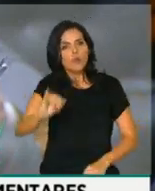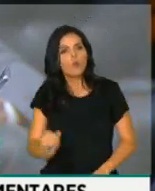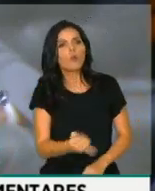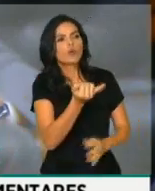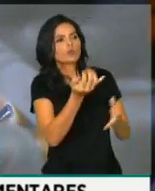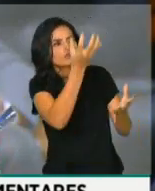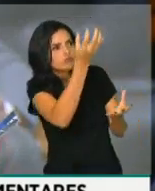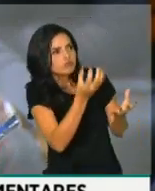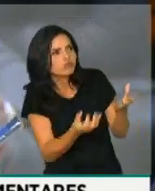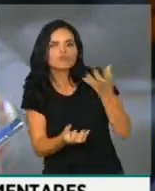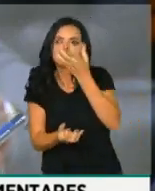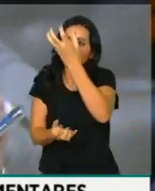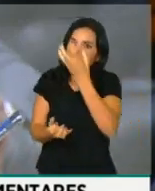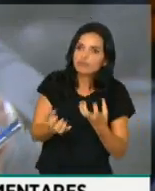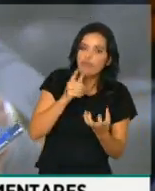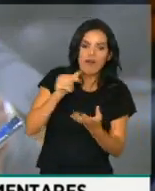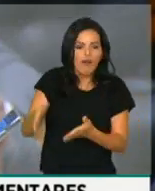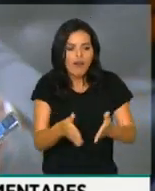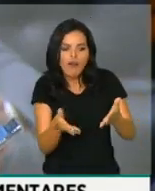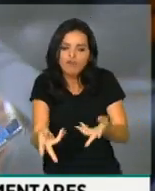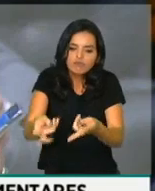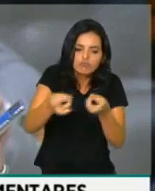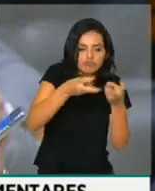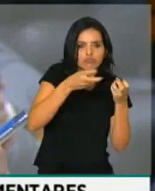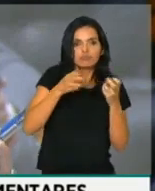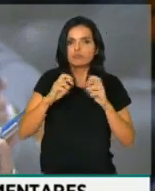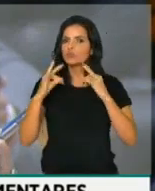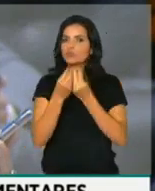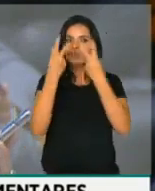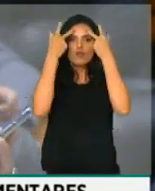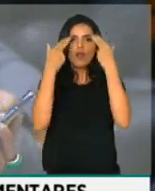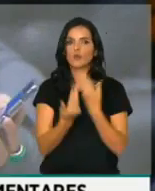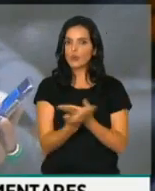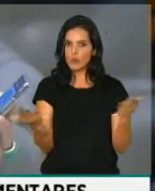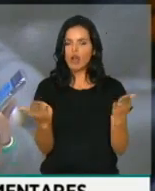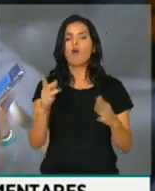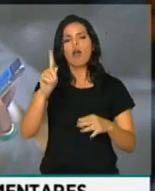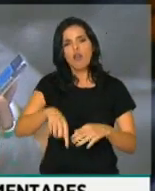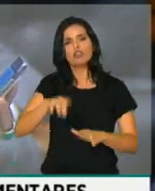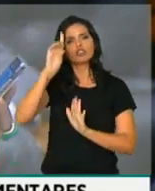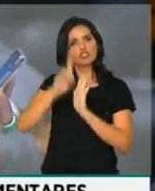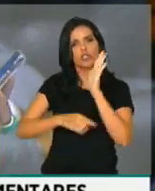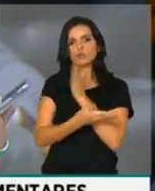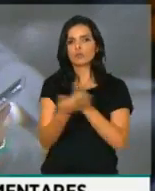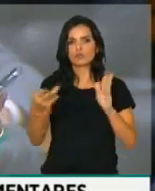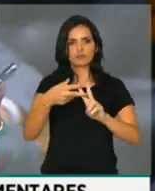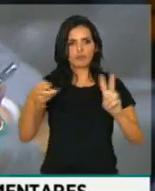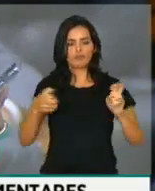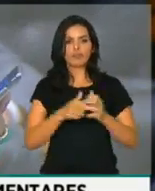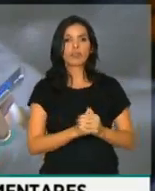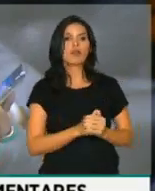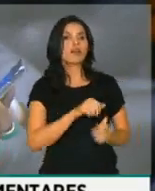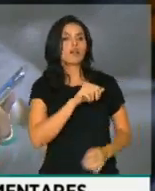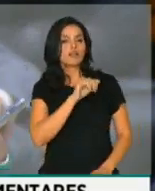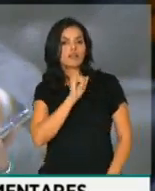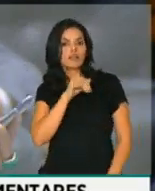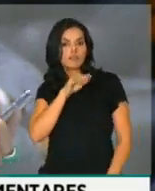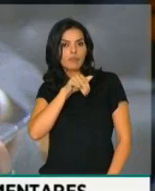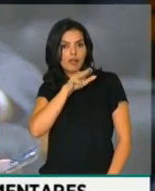Infelizmente, é uma instrução normativa em conjunto com o IBAMA e FUNAI, que viola a autonomia